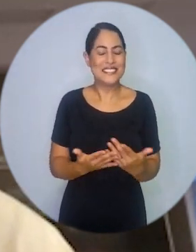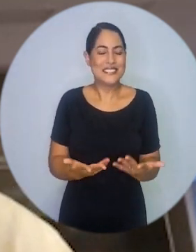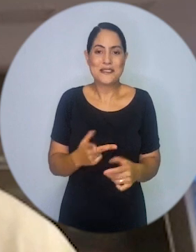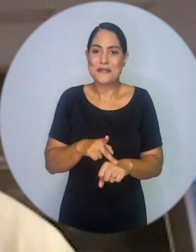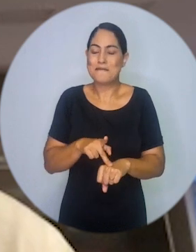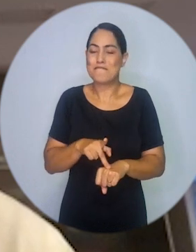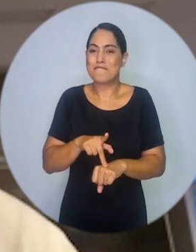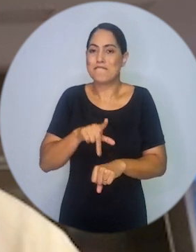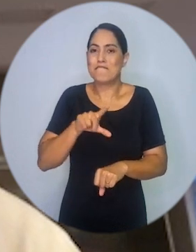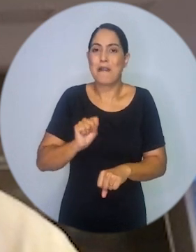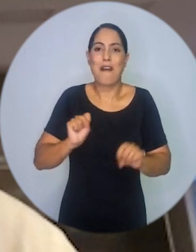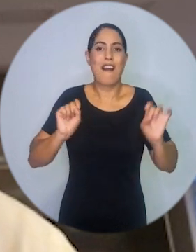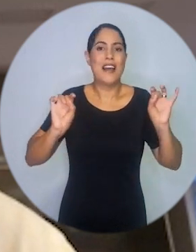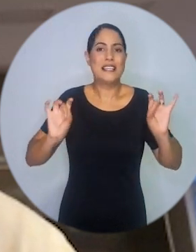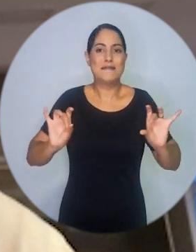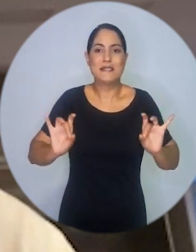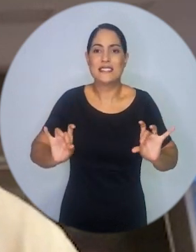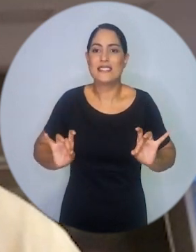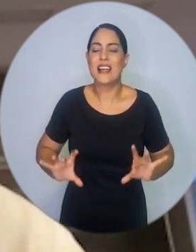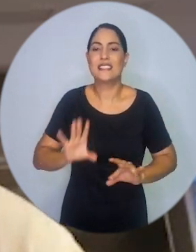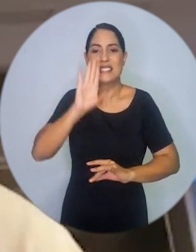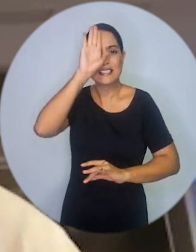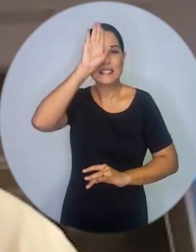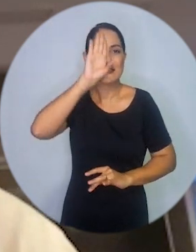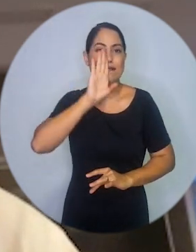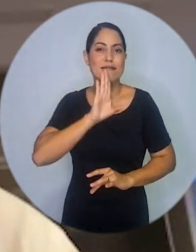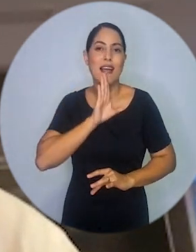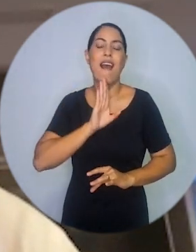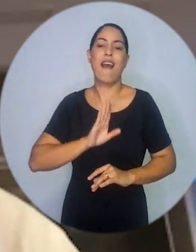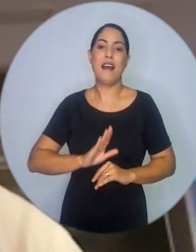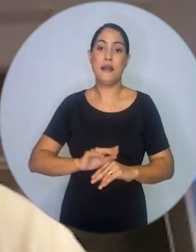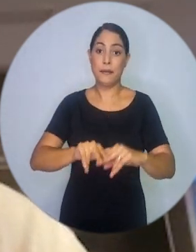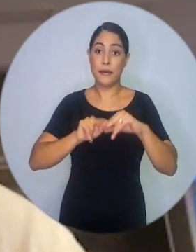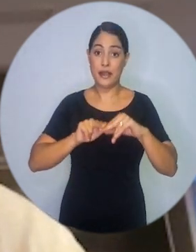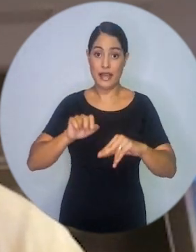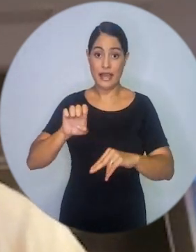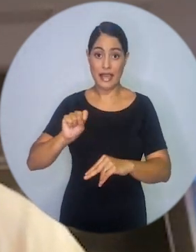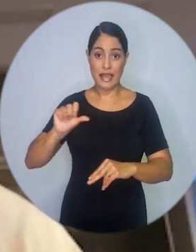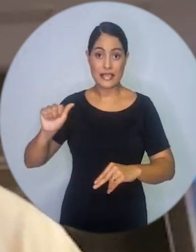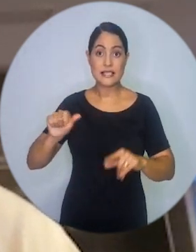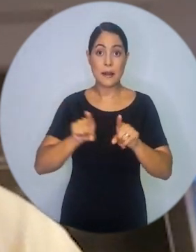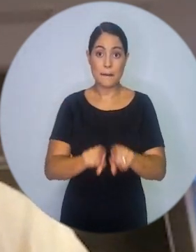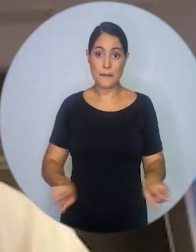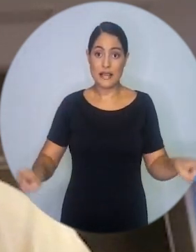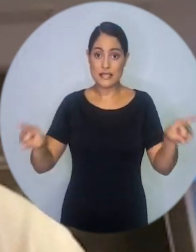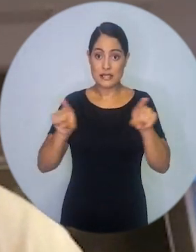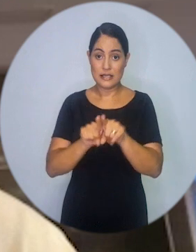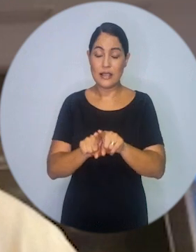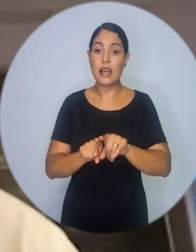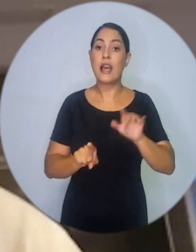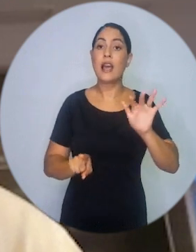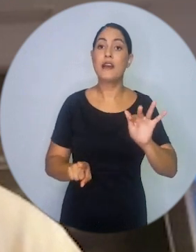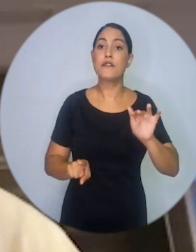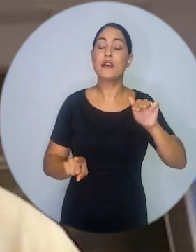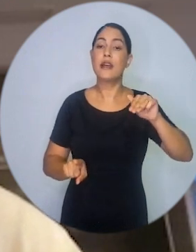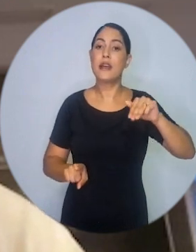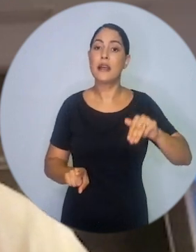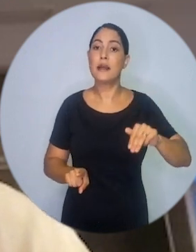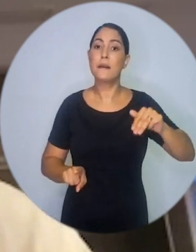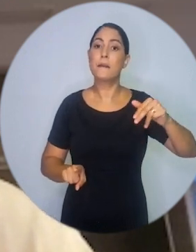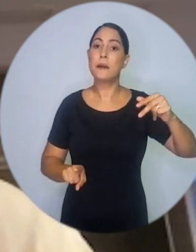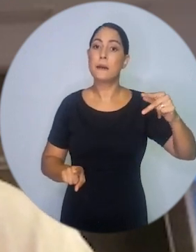previdenciária. Uma pós inteiramente gratuita, uma parceria da ESA Nacional com